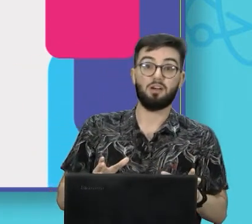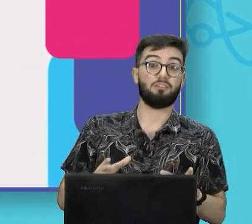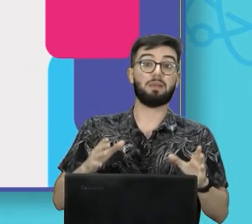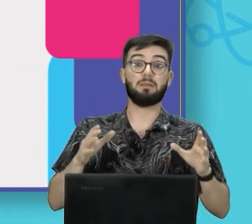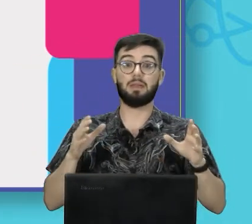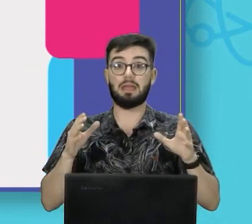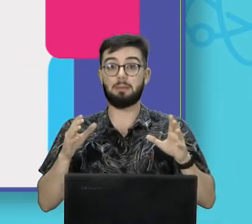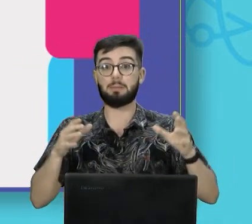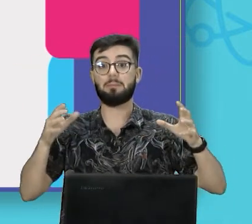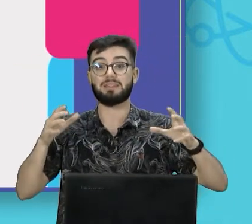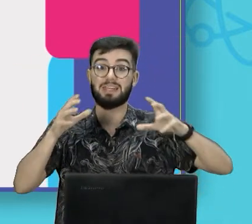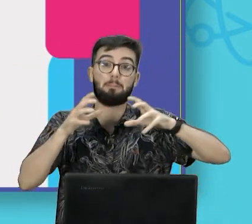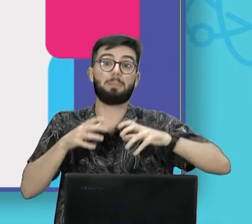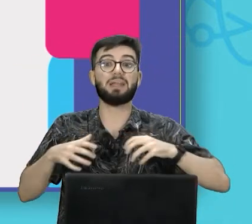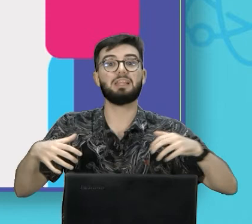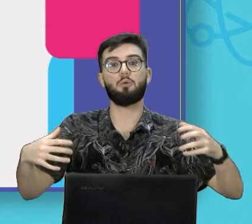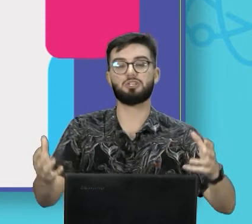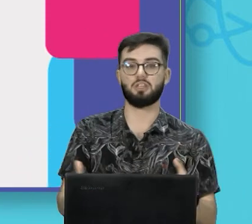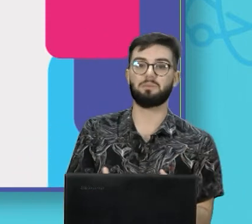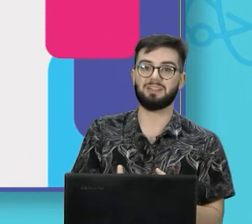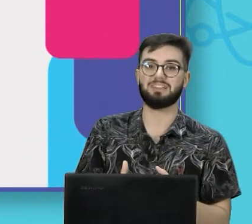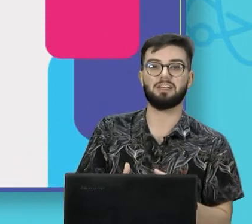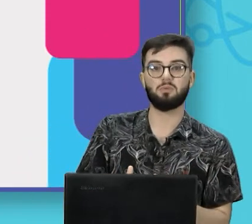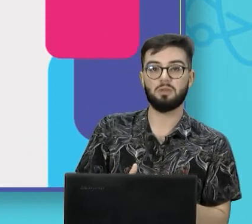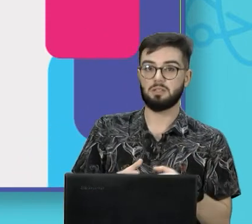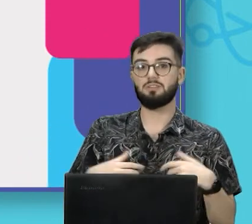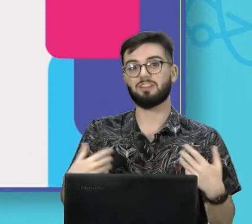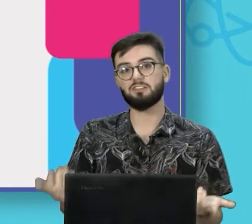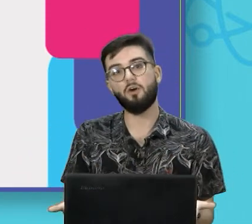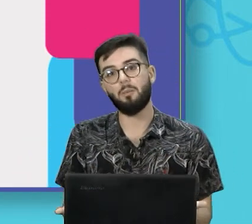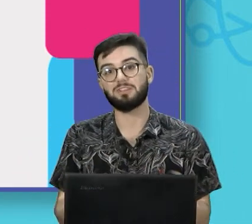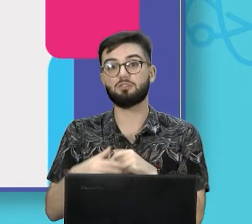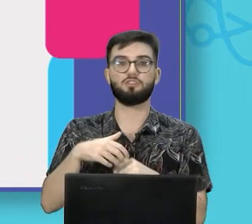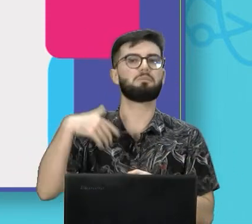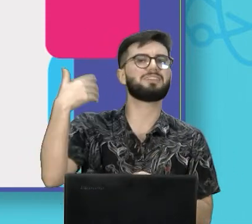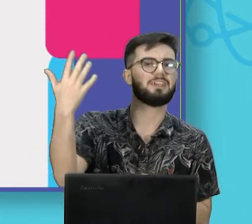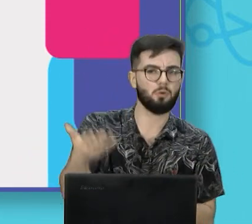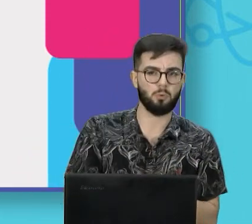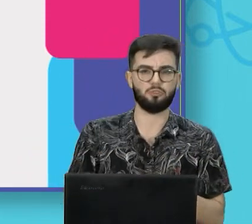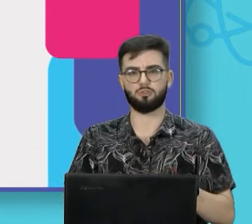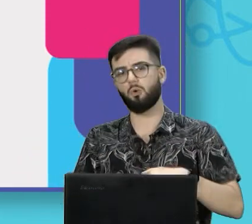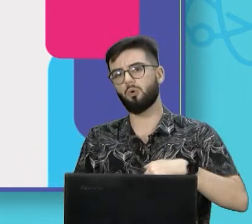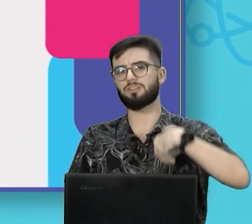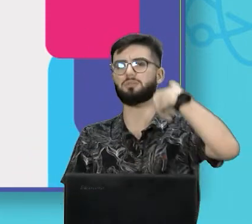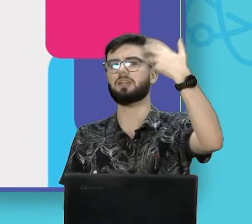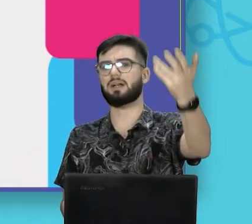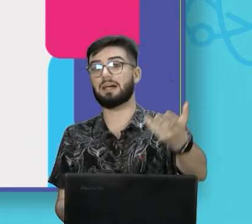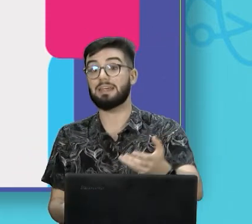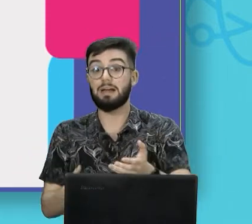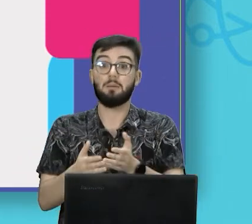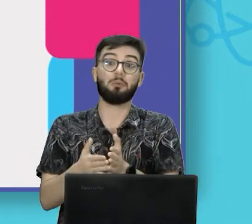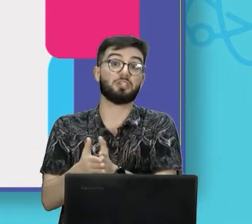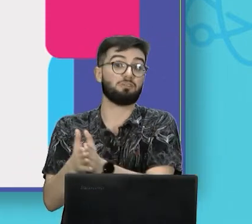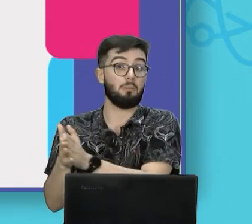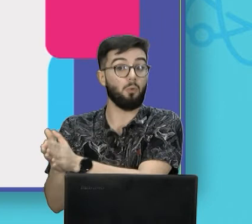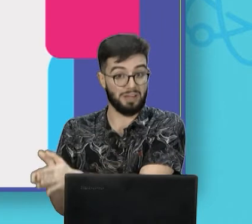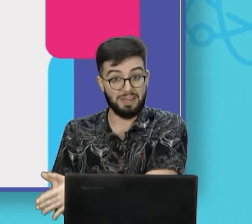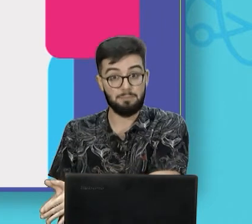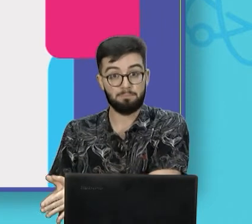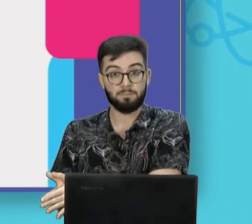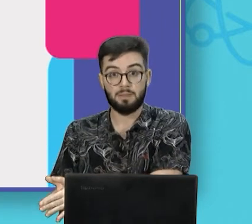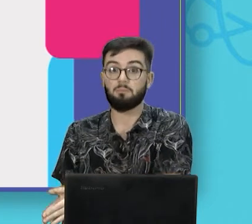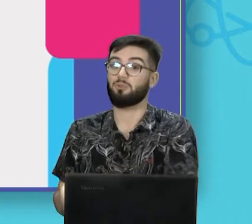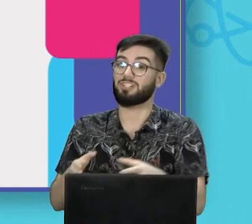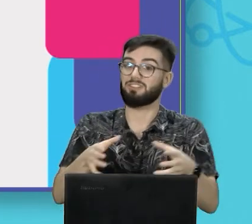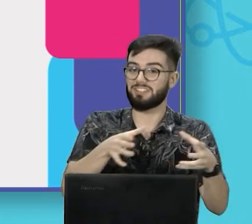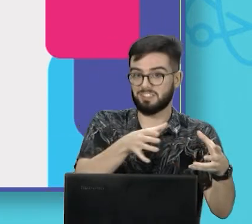45 vai implementar e aparelhar o estado brasileiro ele vai essas formas inclusive te seguindo opositores como na cadeia muita gente